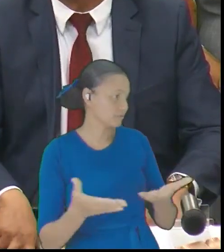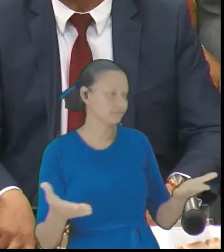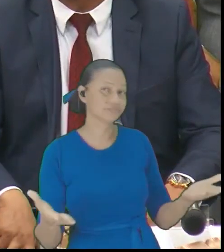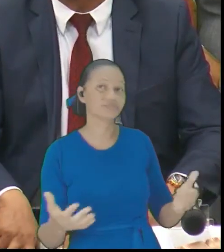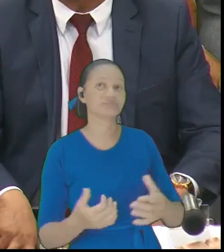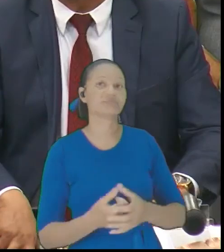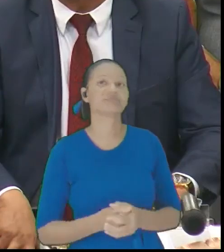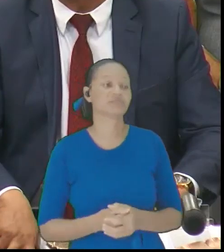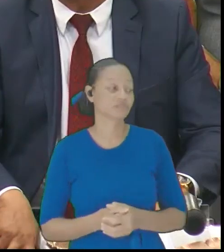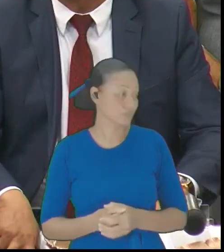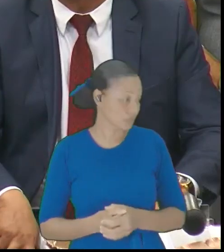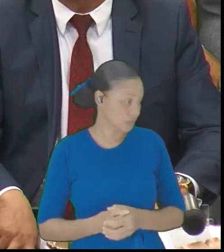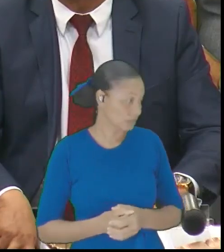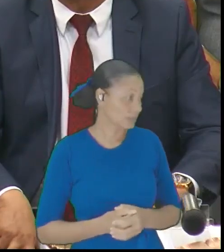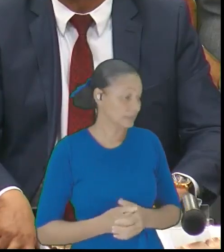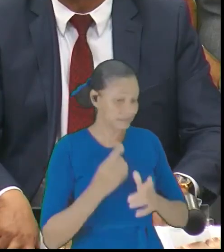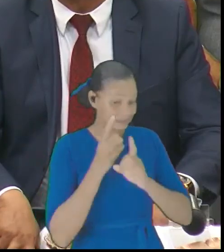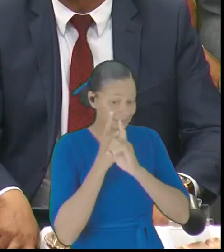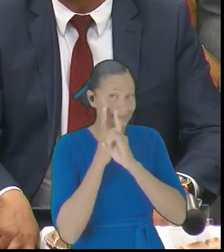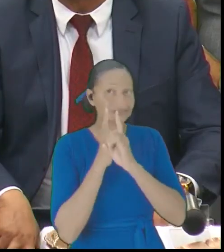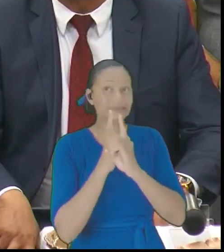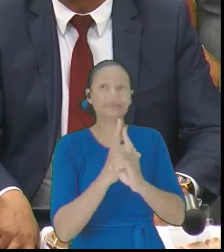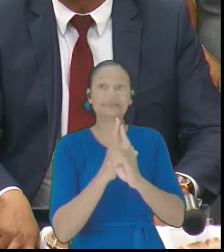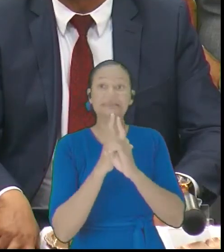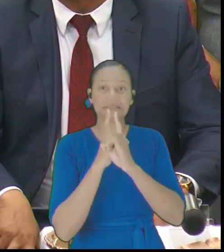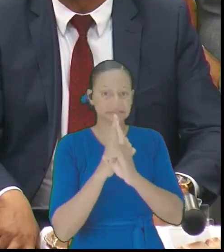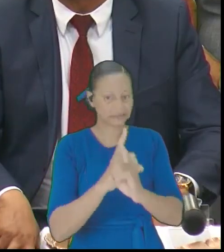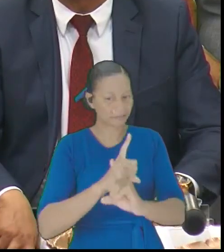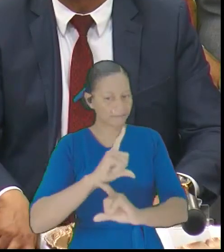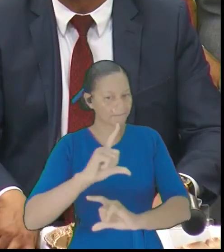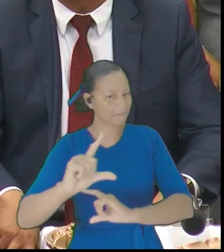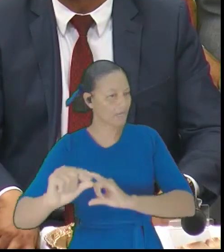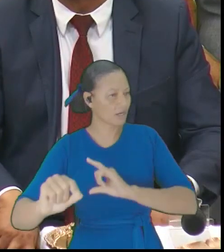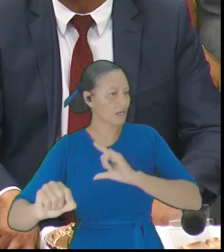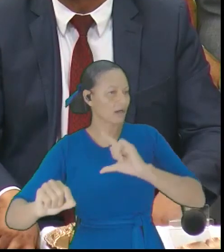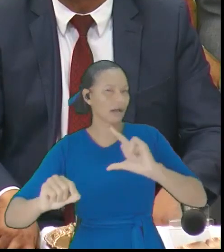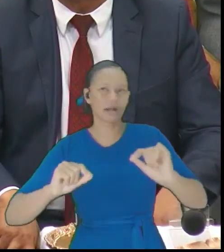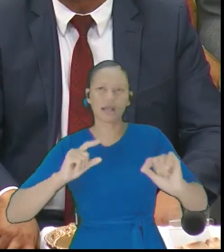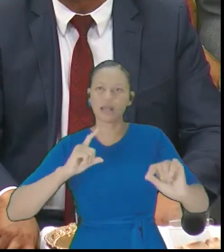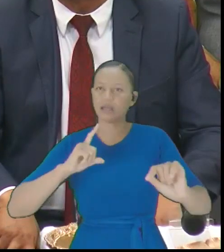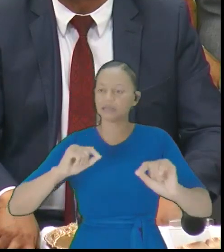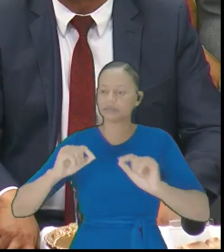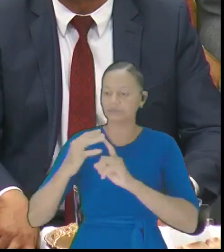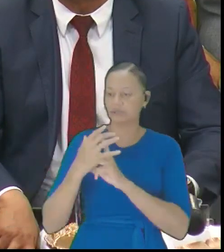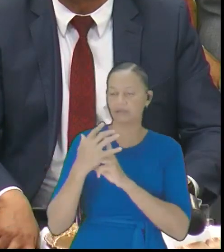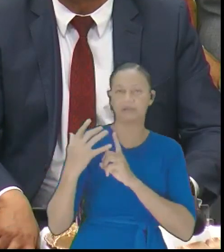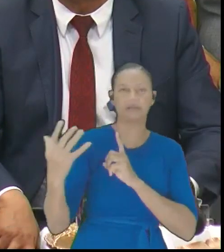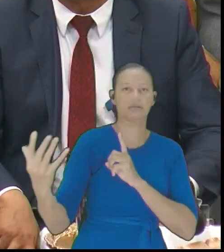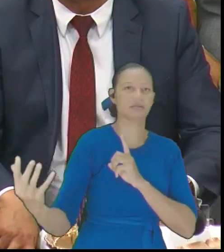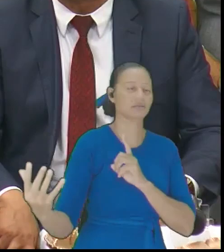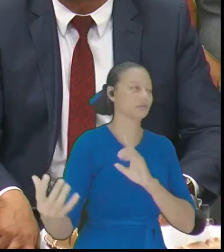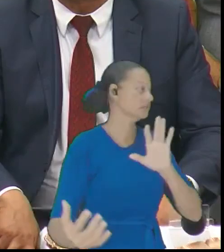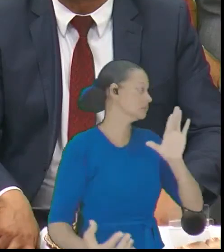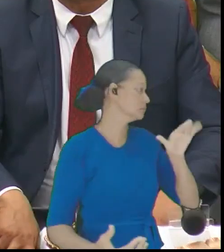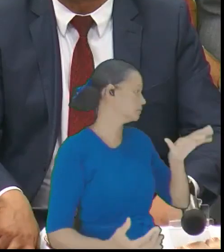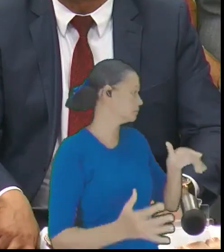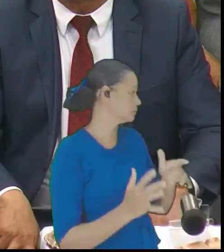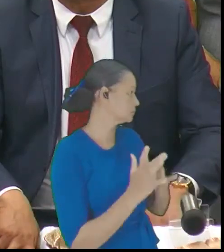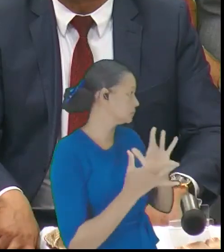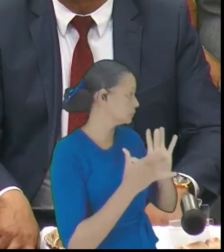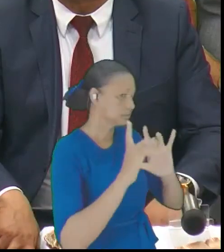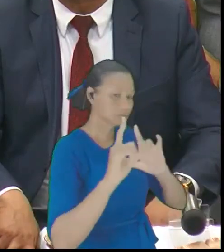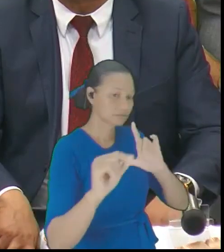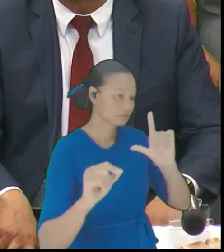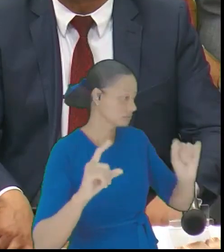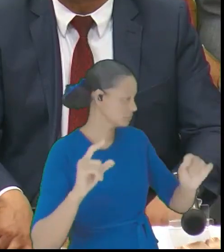e muito dos seus discípulos já não andavam mais com ele. Aí chegaram para Jesus e disse: olha, o povo está indo embora,